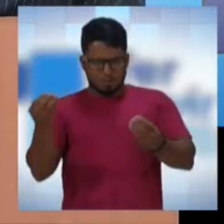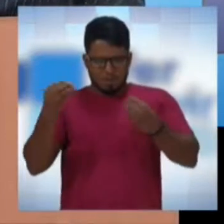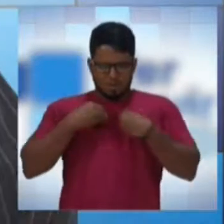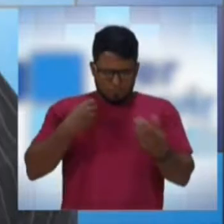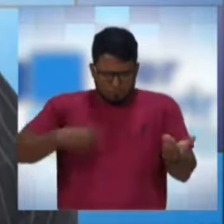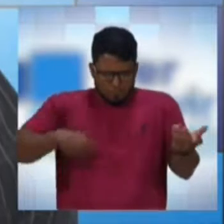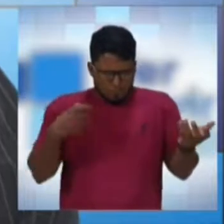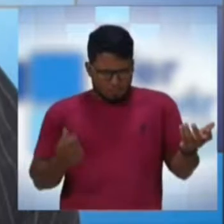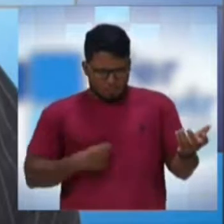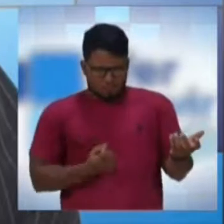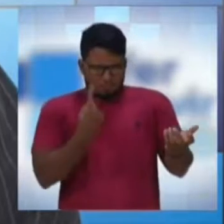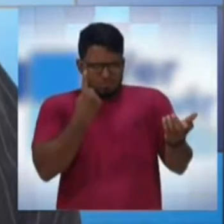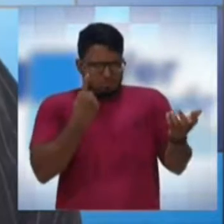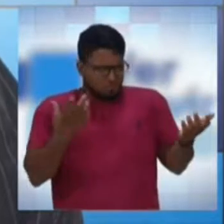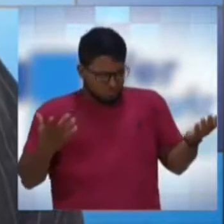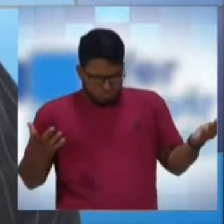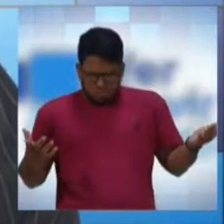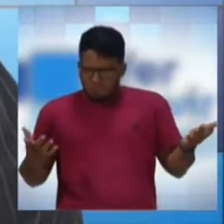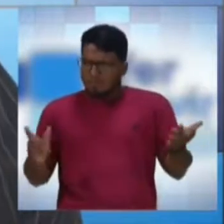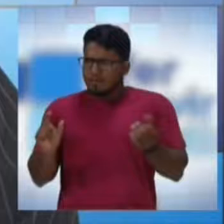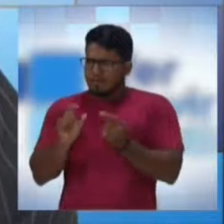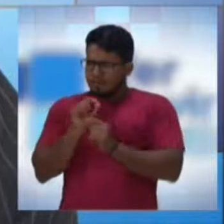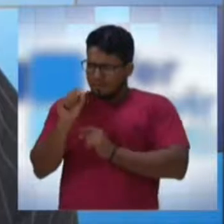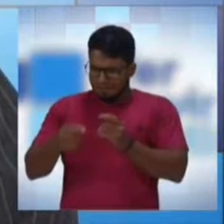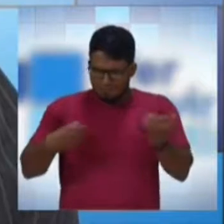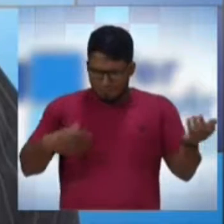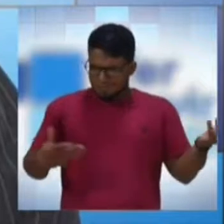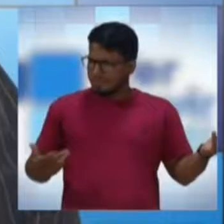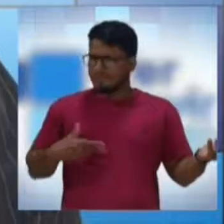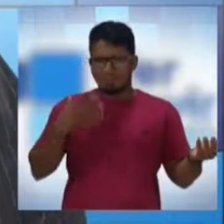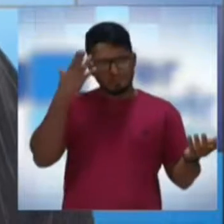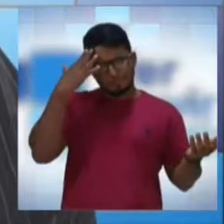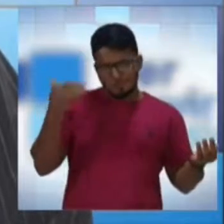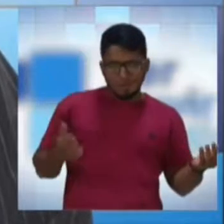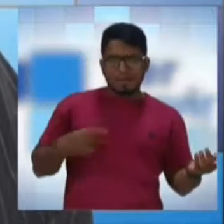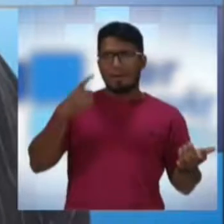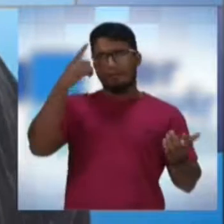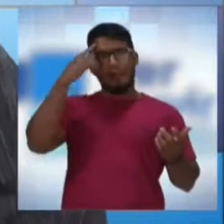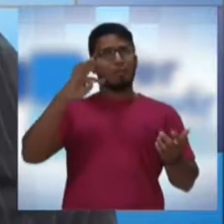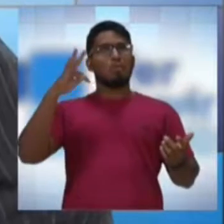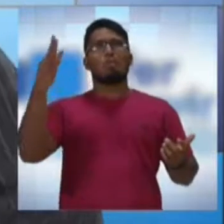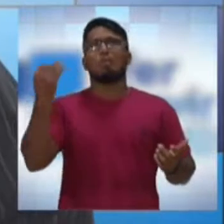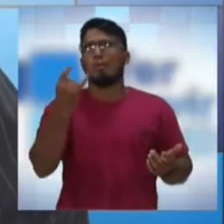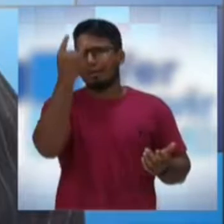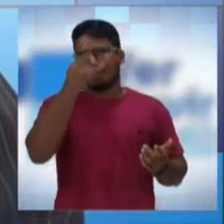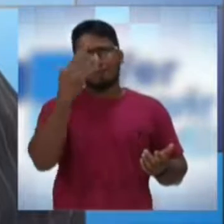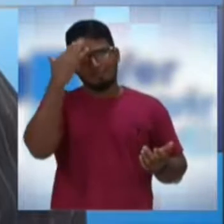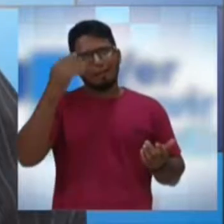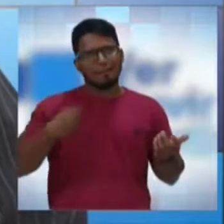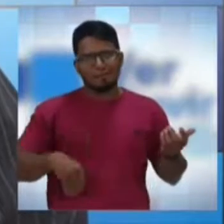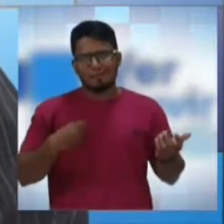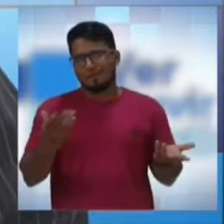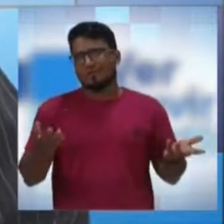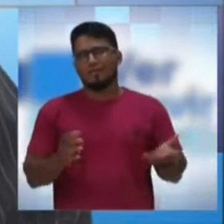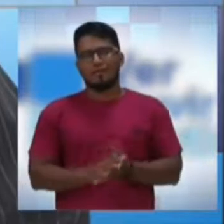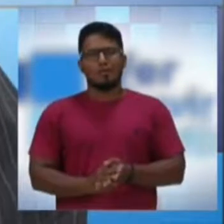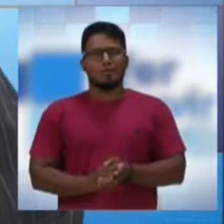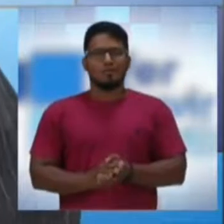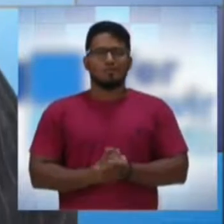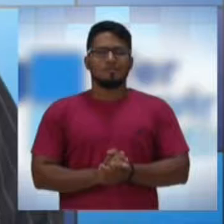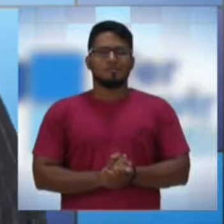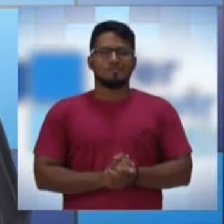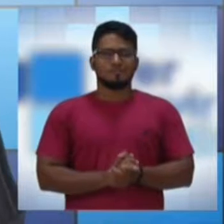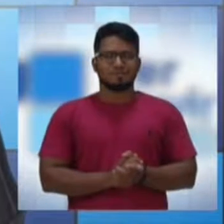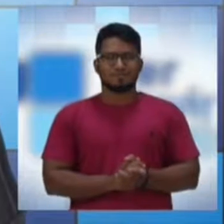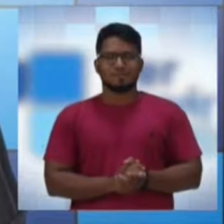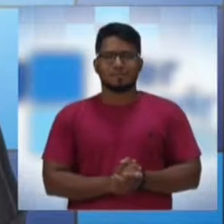violão, né? E aí eu vou fazer o que com esse violão? Né? A única coisa que eu sei é que tem 6 cordas, né?